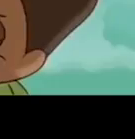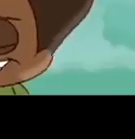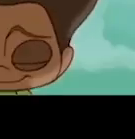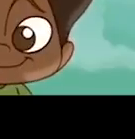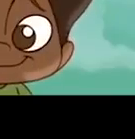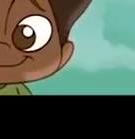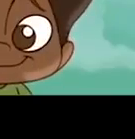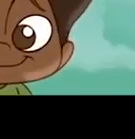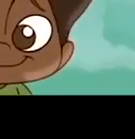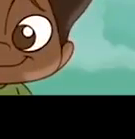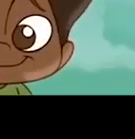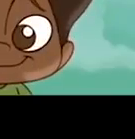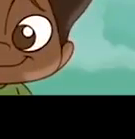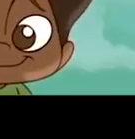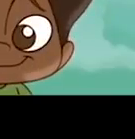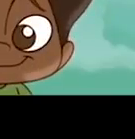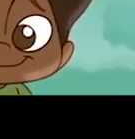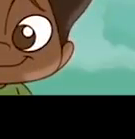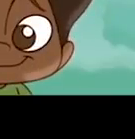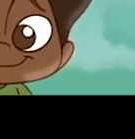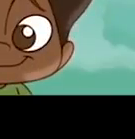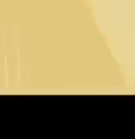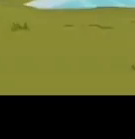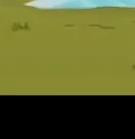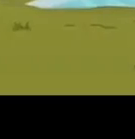Ana e Nilo, crianças gêmeas